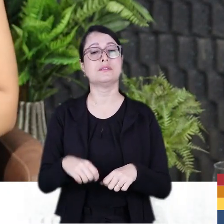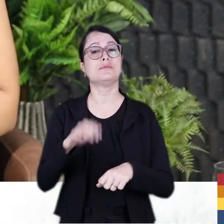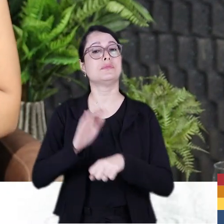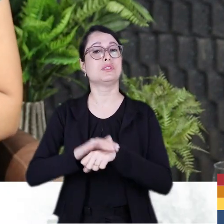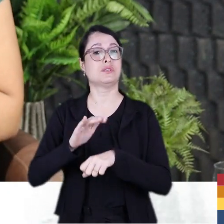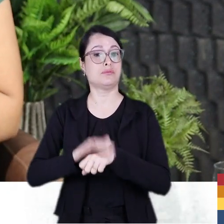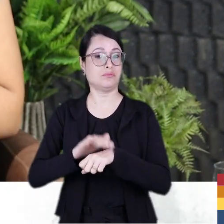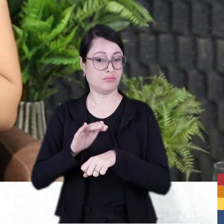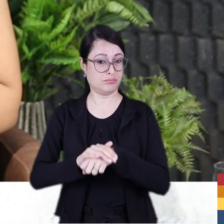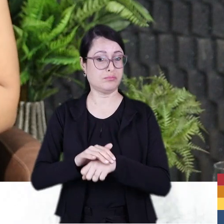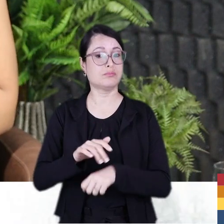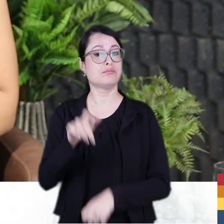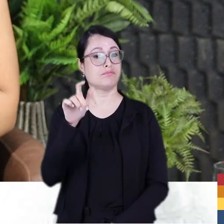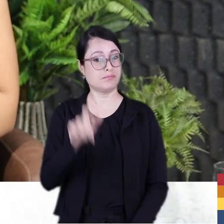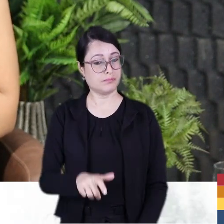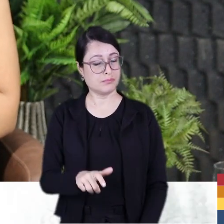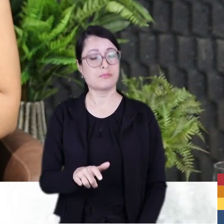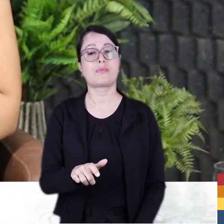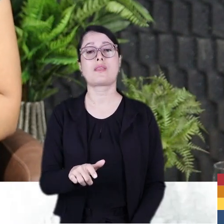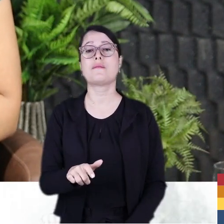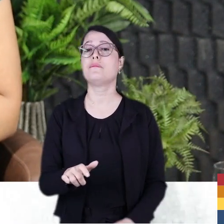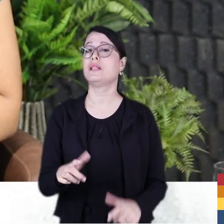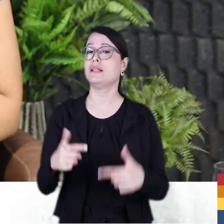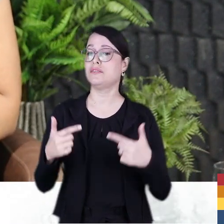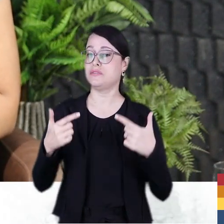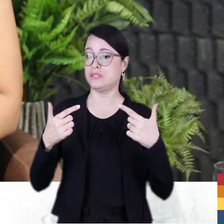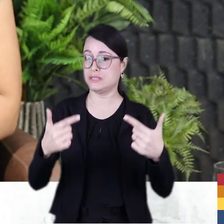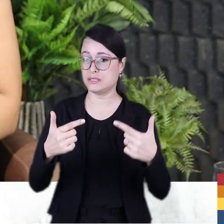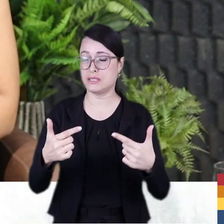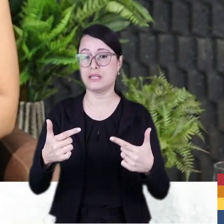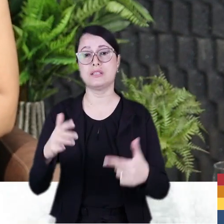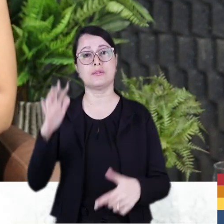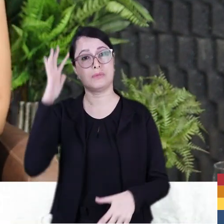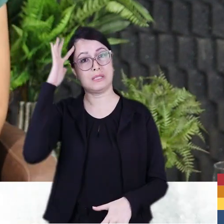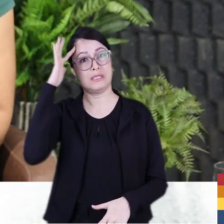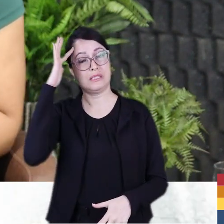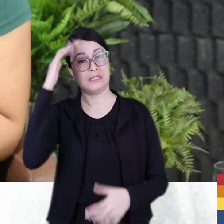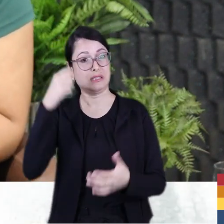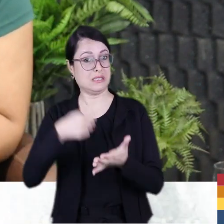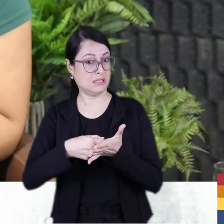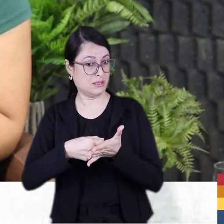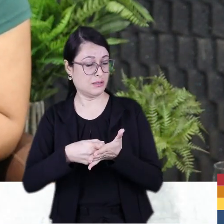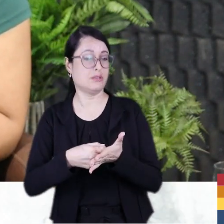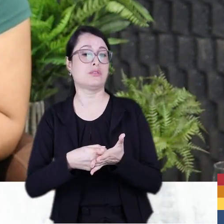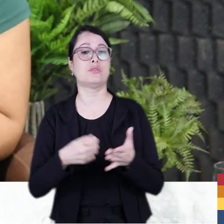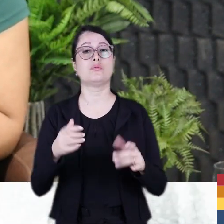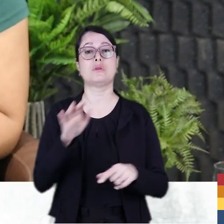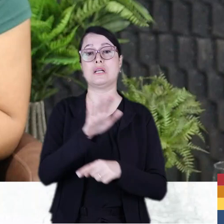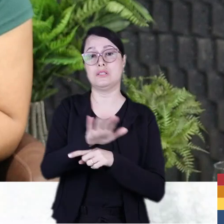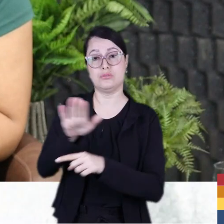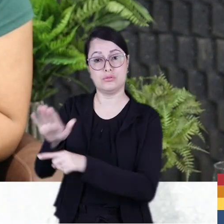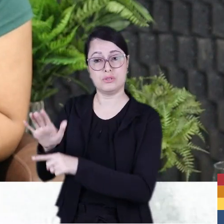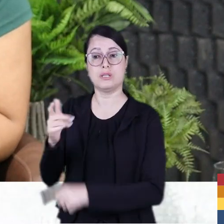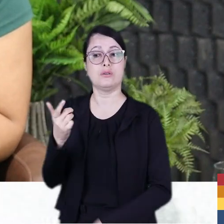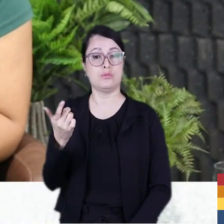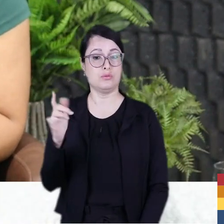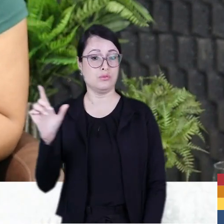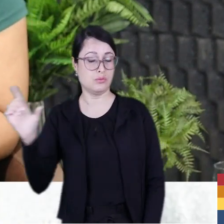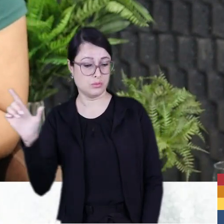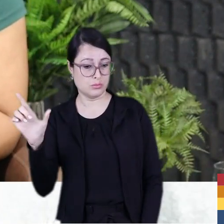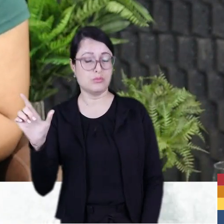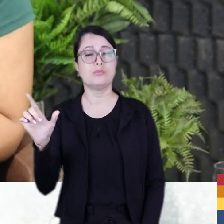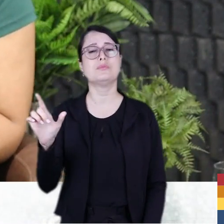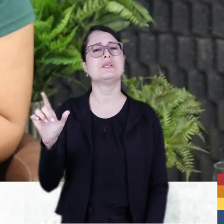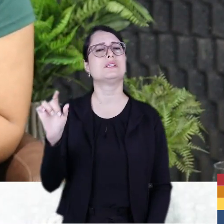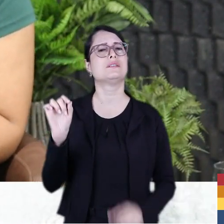primeiro, para ele identificar o que é o problema efetivamente, né, e a partir do problema, quais são as causas? E a partir das causas, tá,